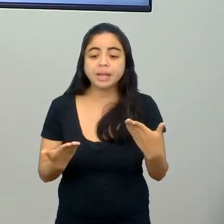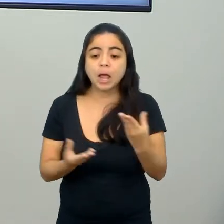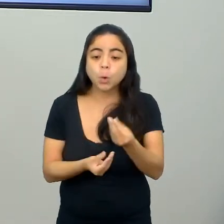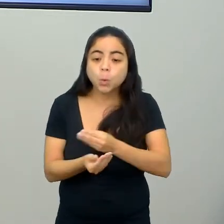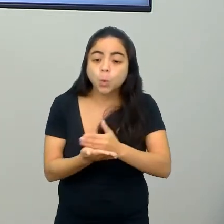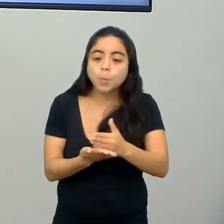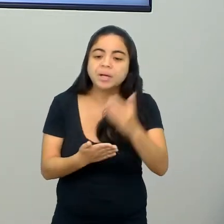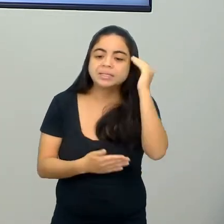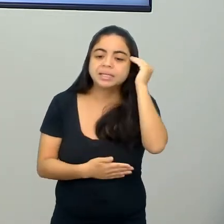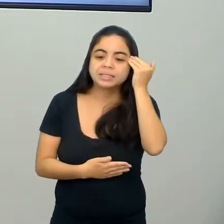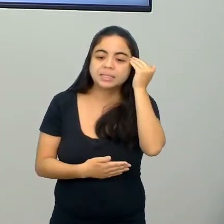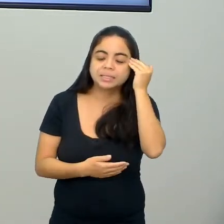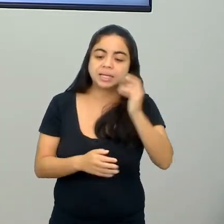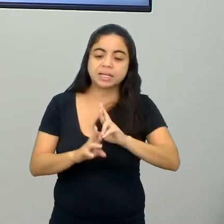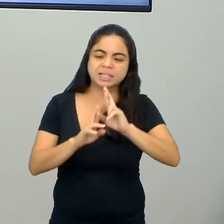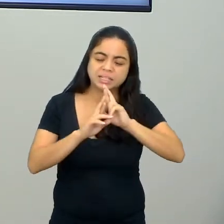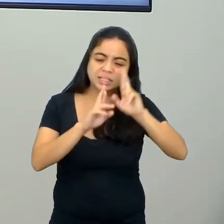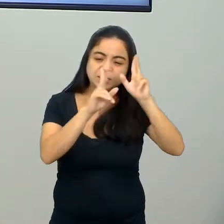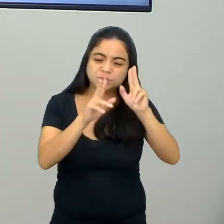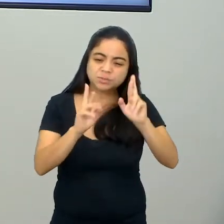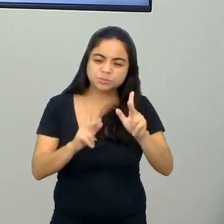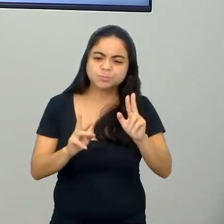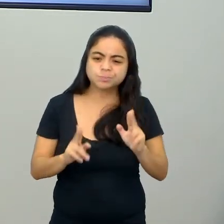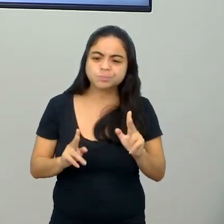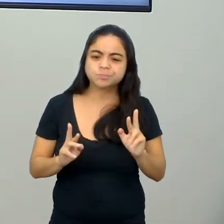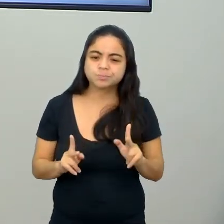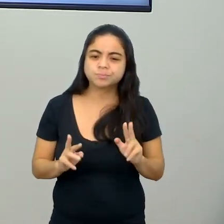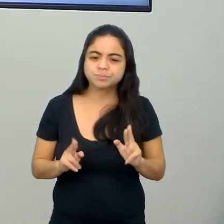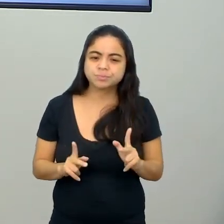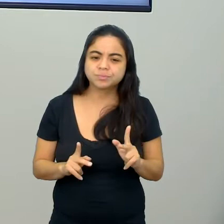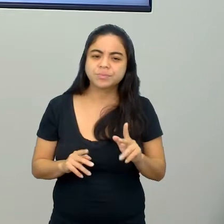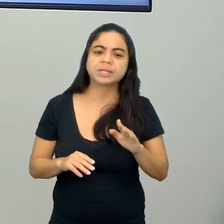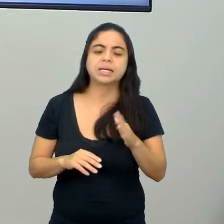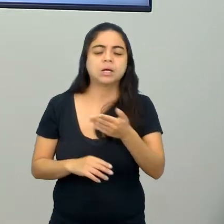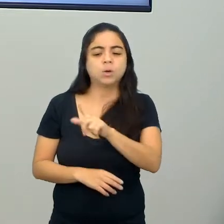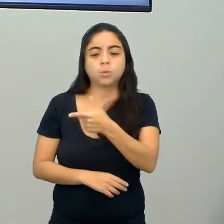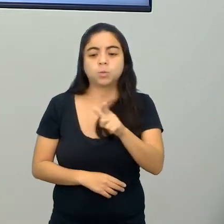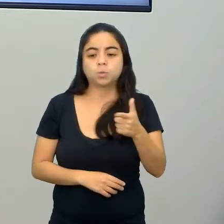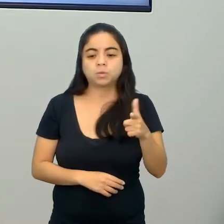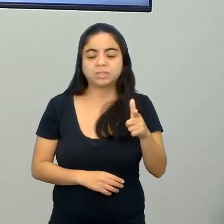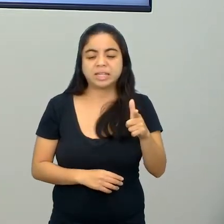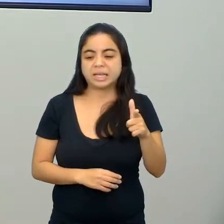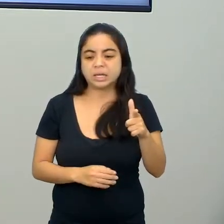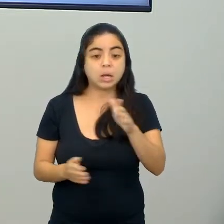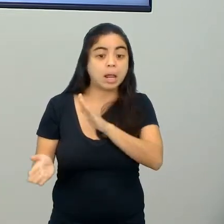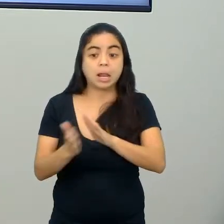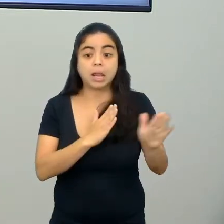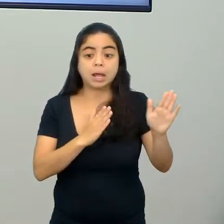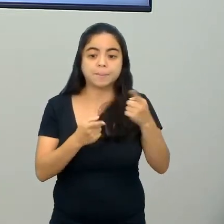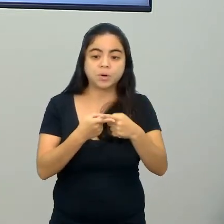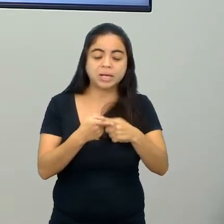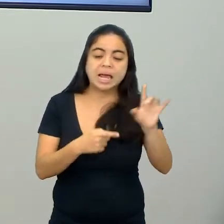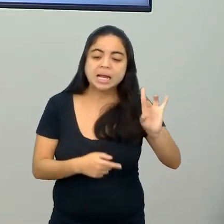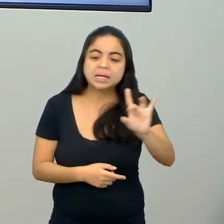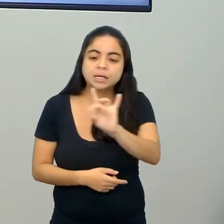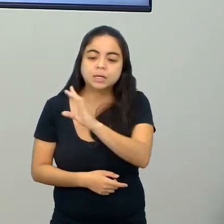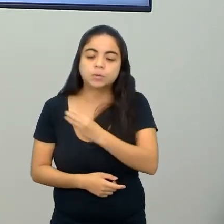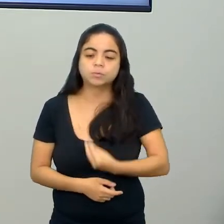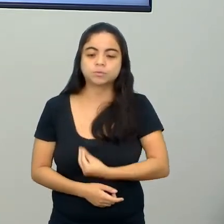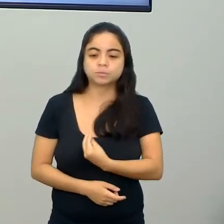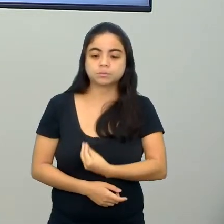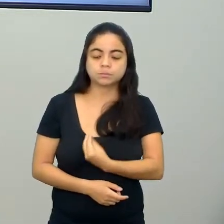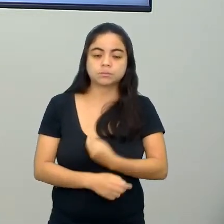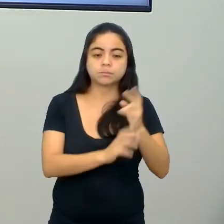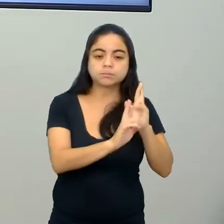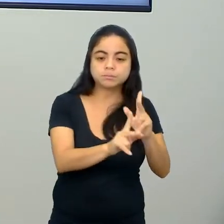começa a entender que essa diferenciação, ela meio que não existe uma escapatória, porque cada um de nós vai viver de